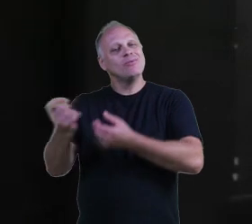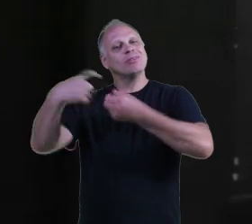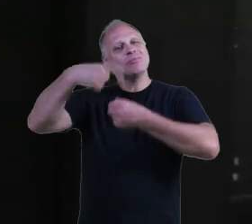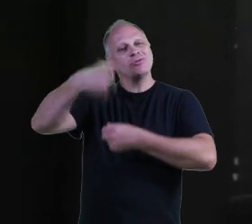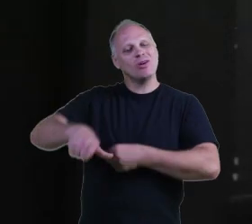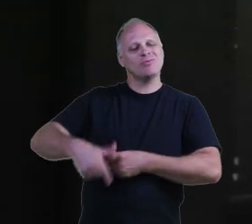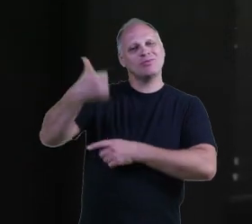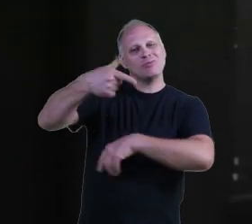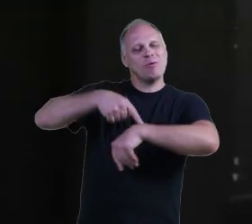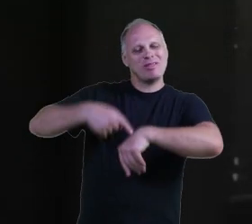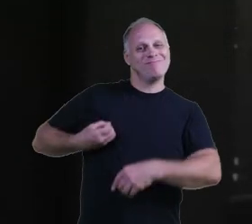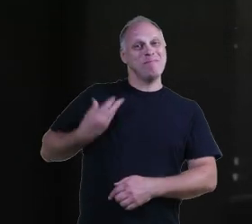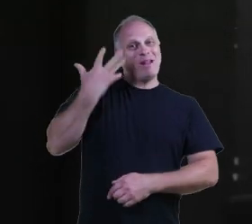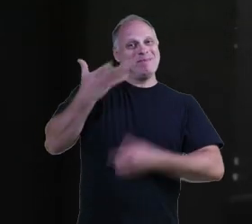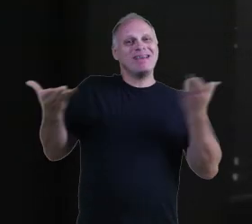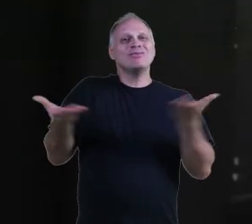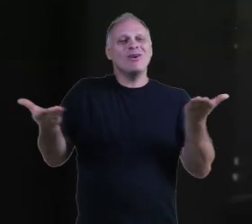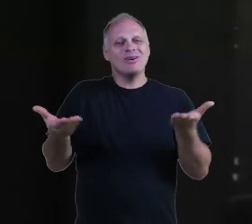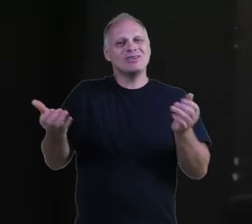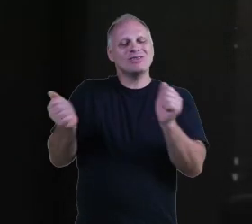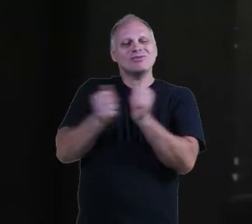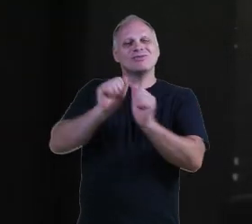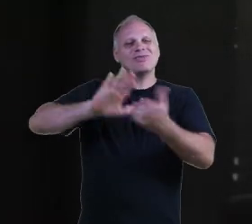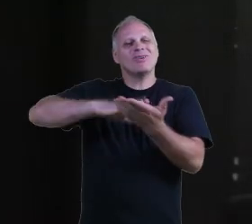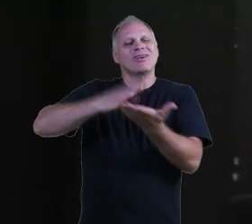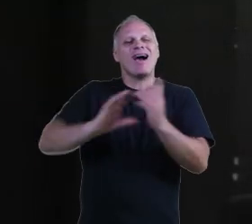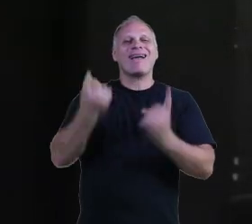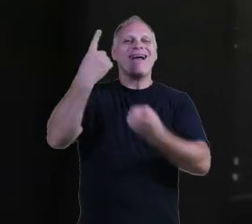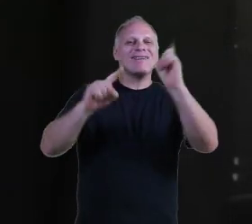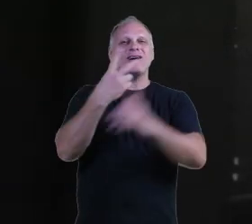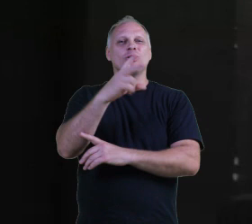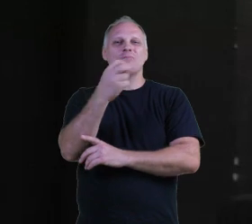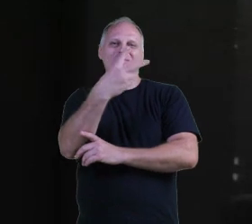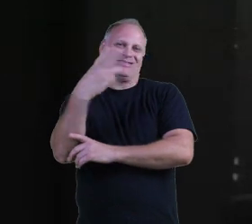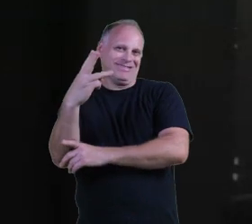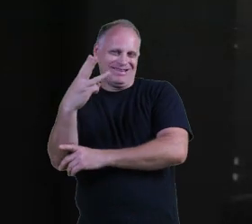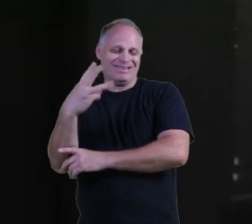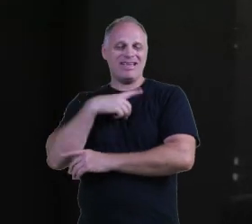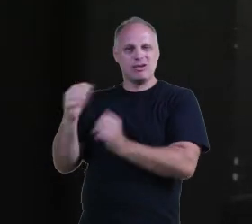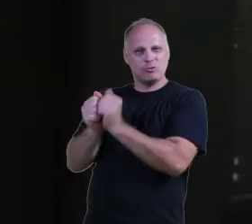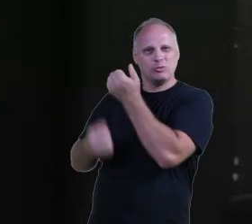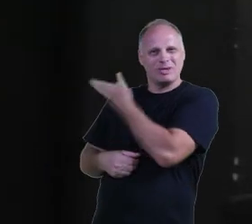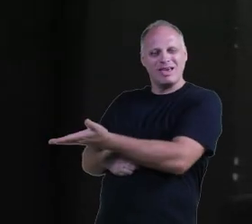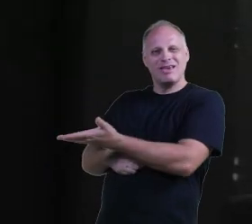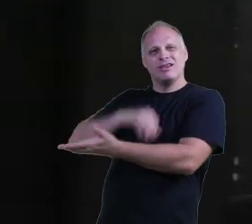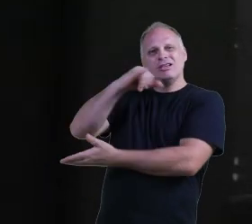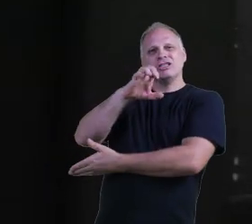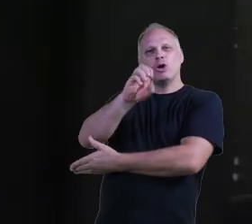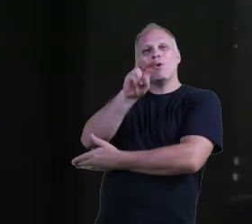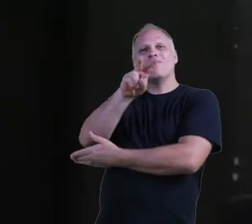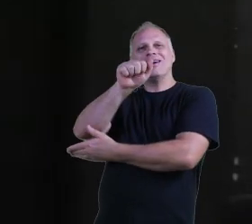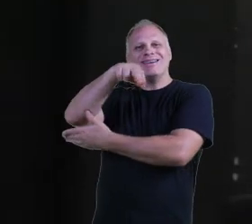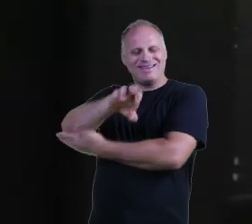Voltamos com o segundo bloco do Viver Plenamente de hoje, com o Carnaval 2023. E tenho comigo o Giovanni Velho, do Boteco do